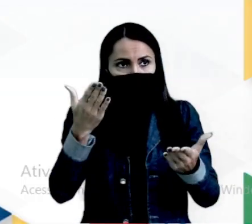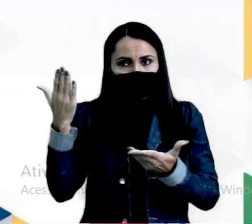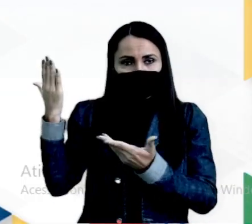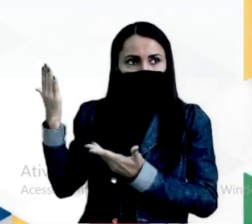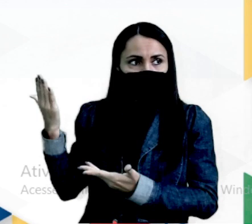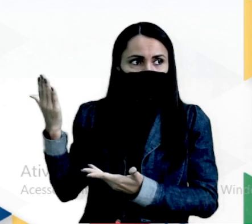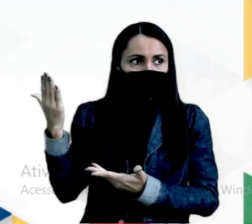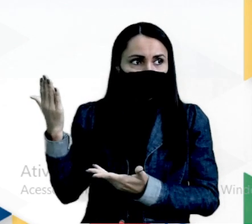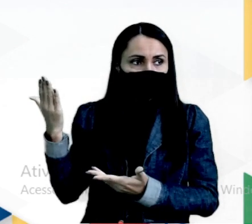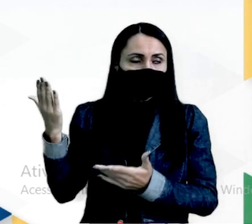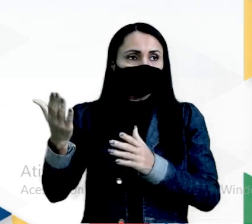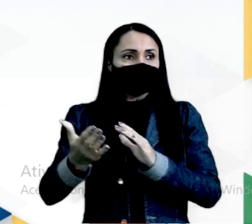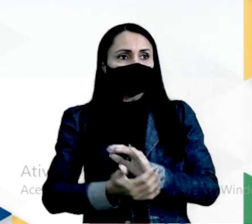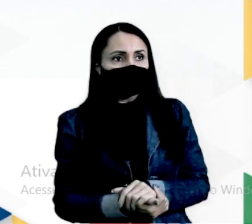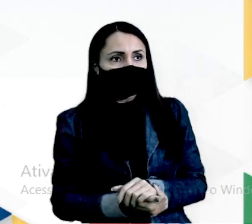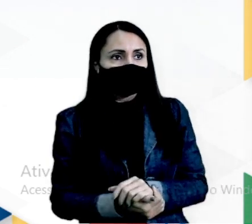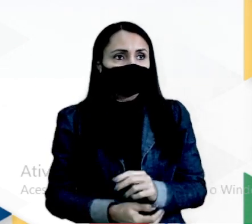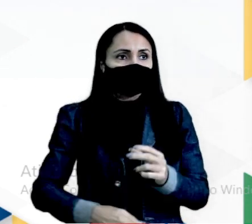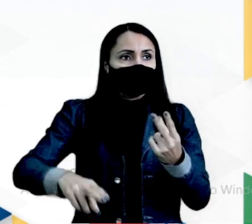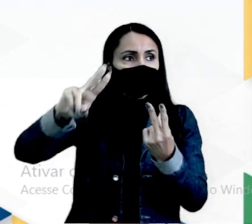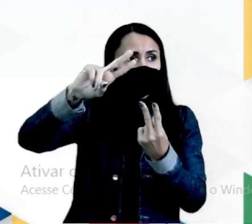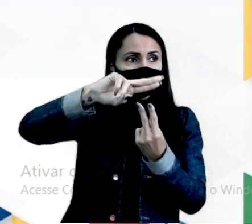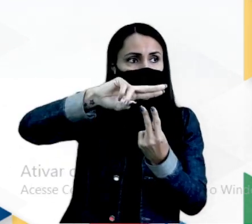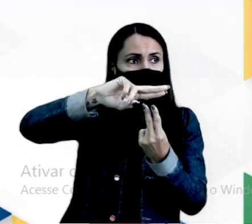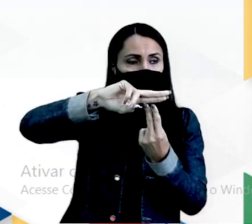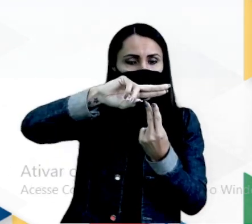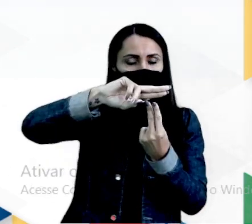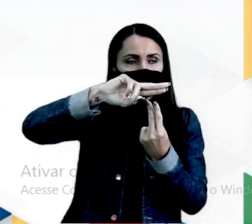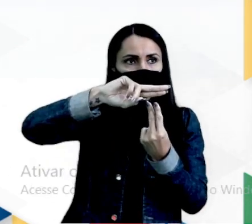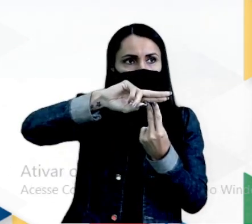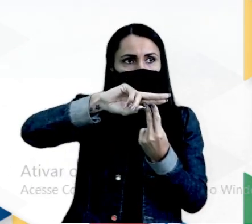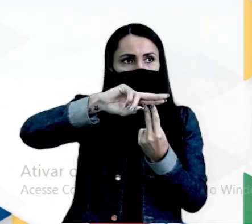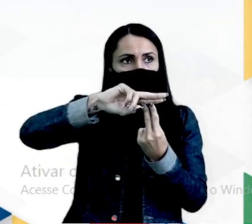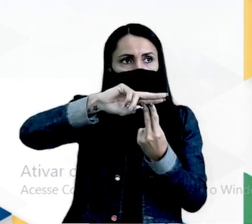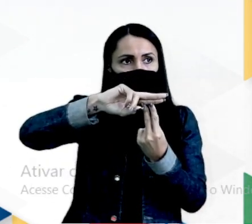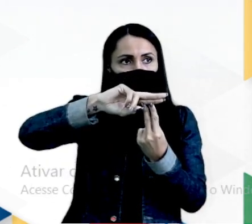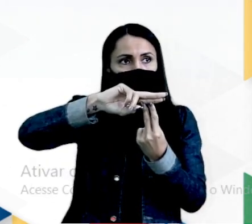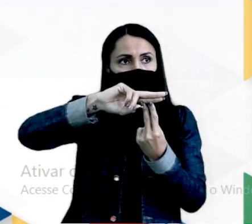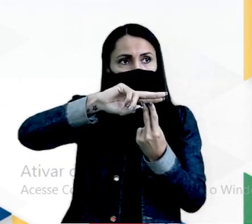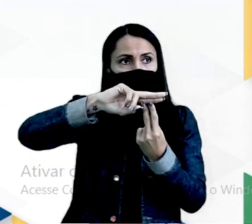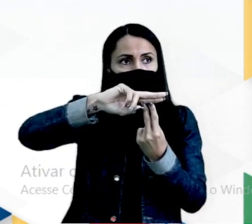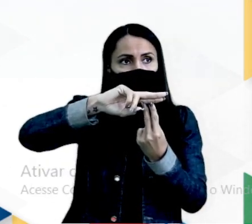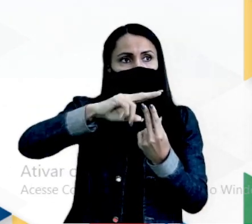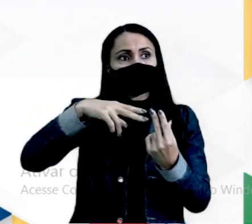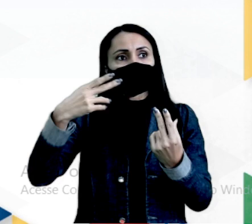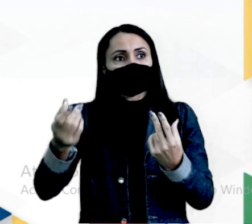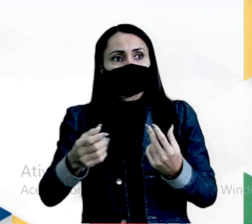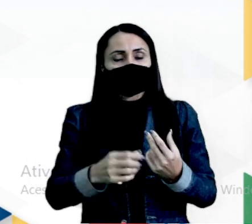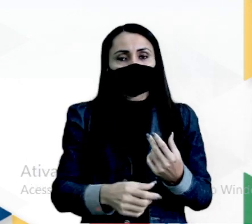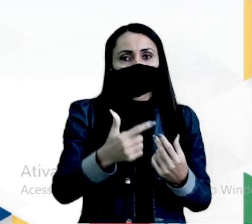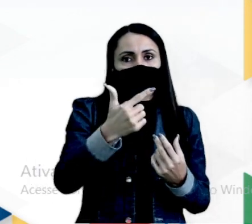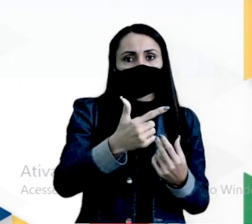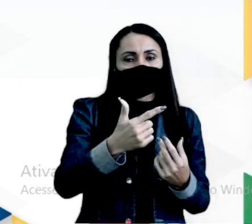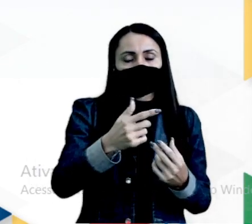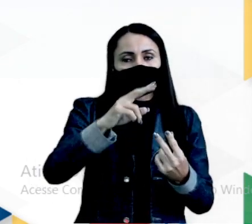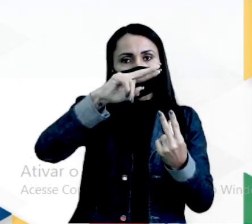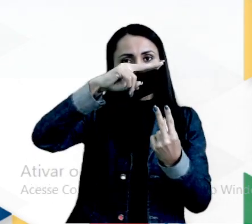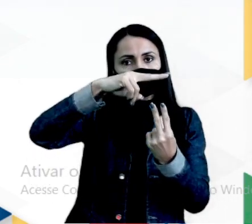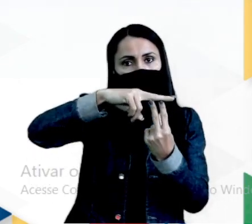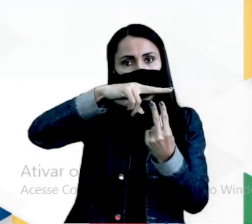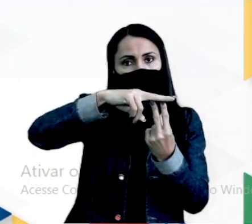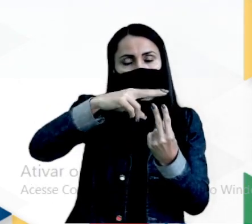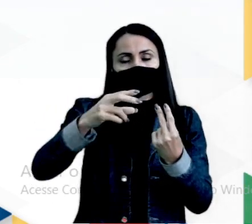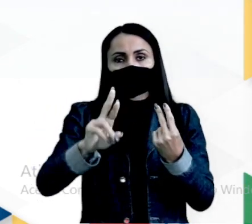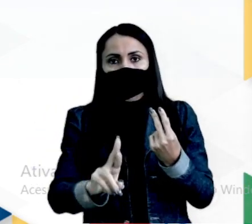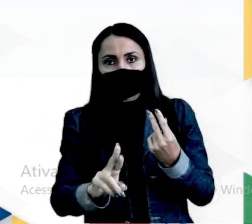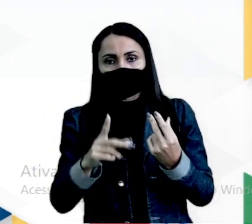de π é o comprimento da circunferência dividido pelo diâmetro, tá bom? E aí, o comprimento é 2πr, porque se eu